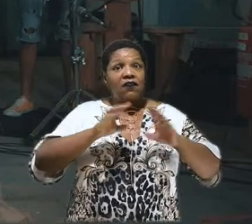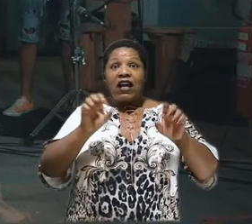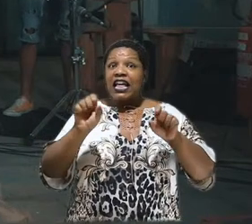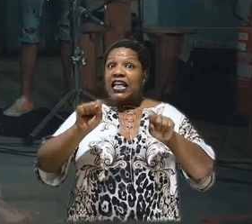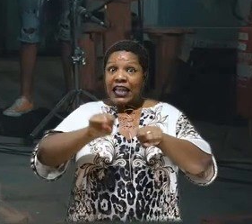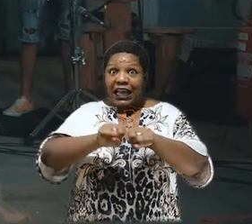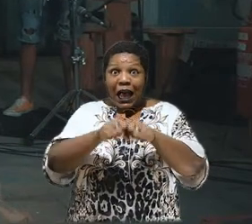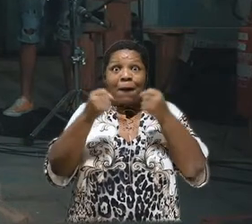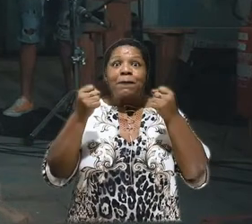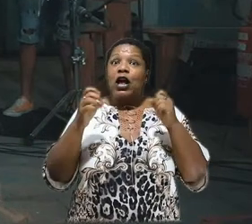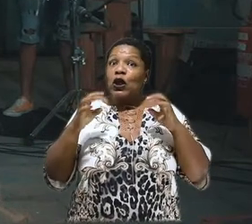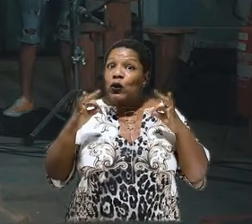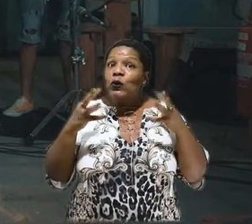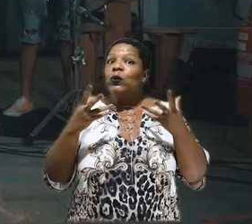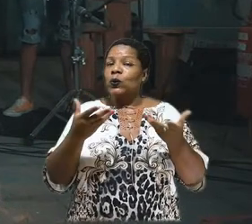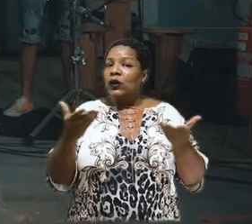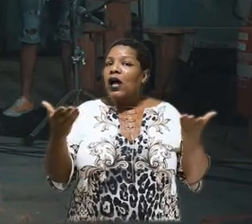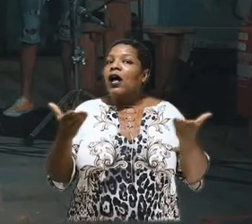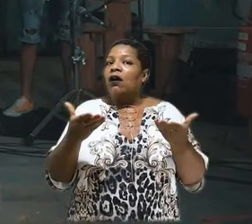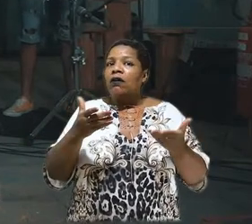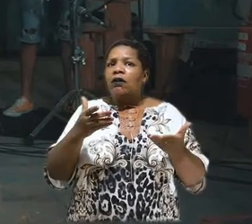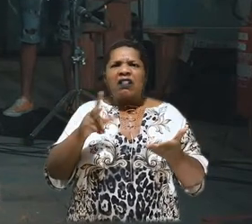com a gente